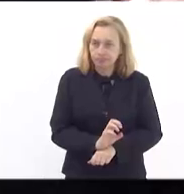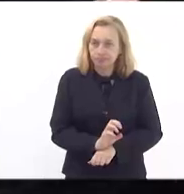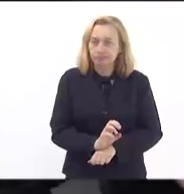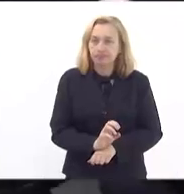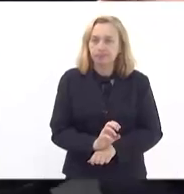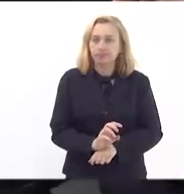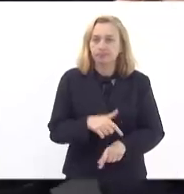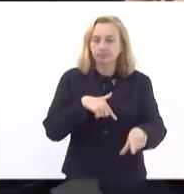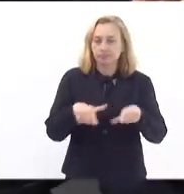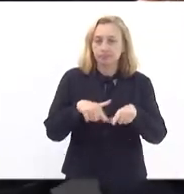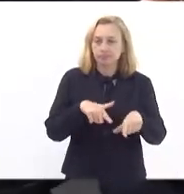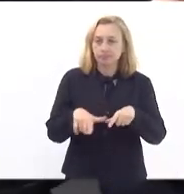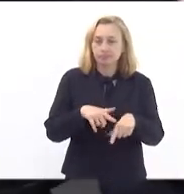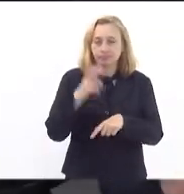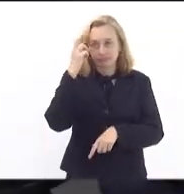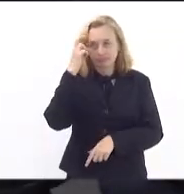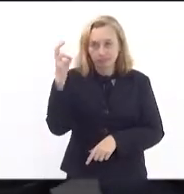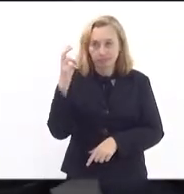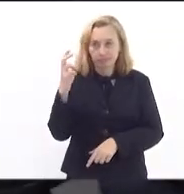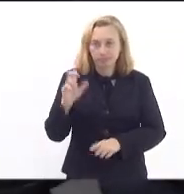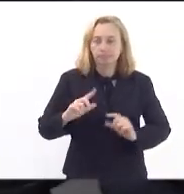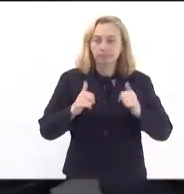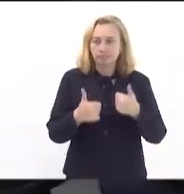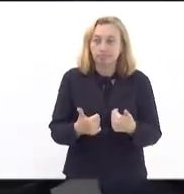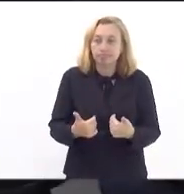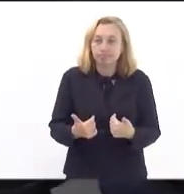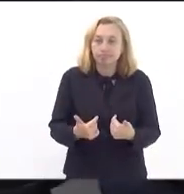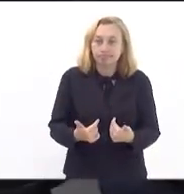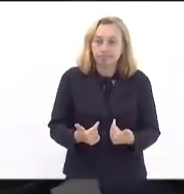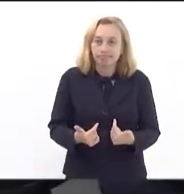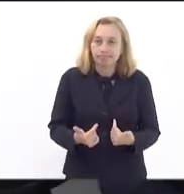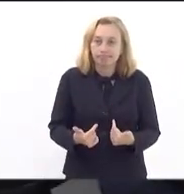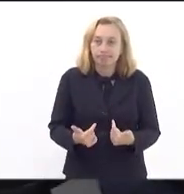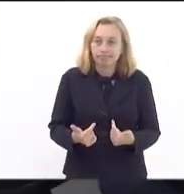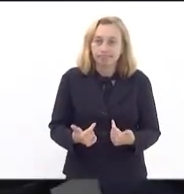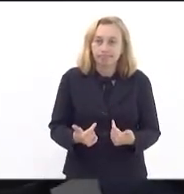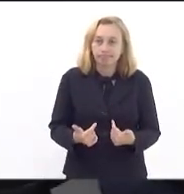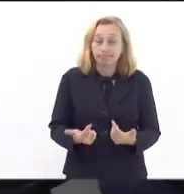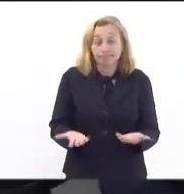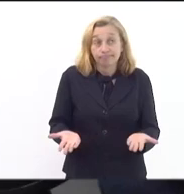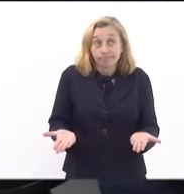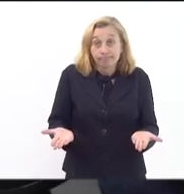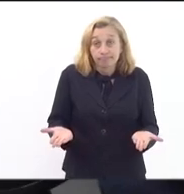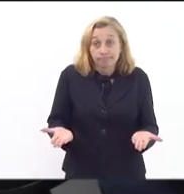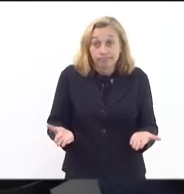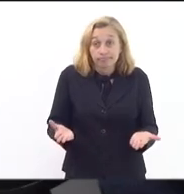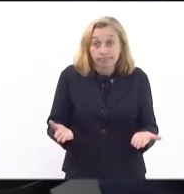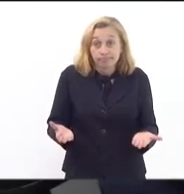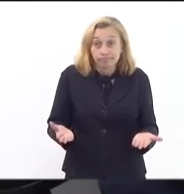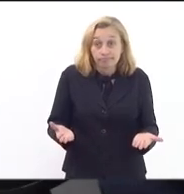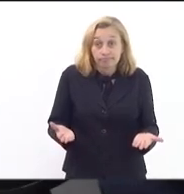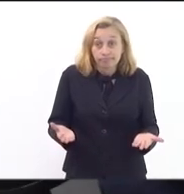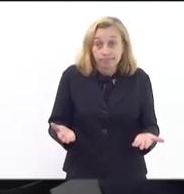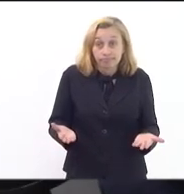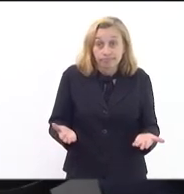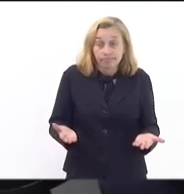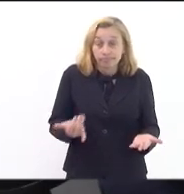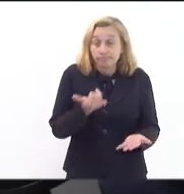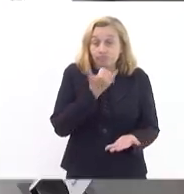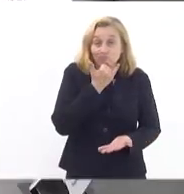serviço de inteligência funcionando no nível maior a gente vai estar aqui